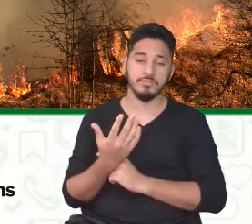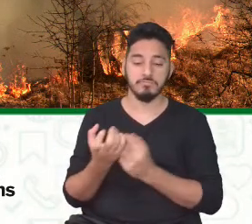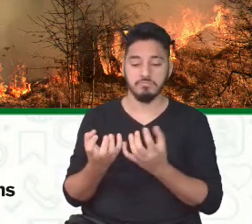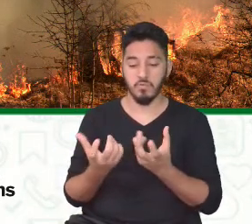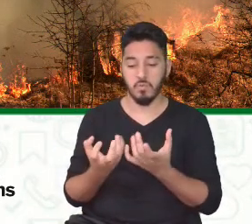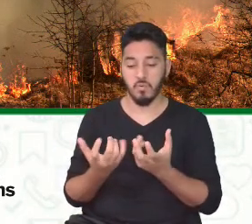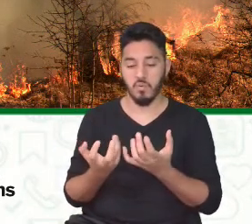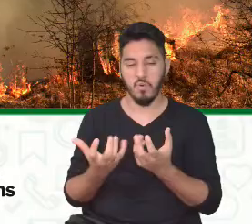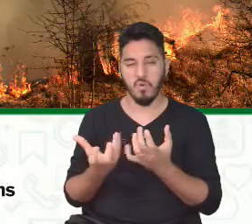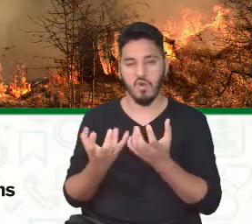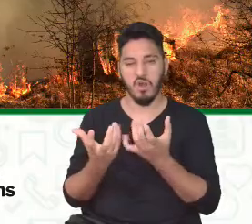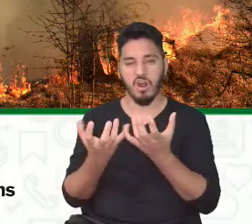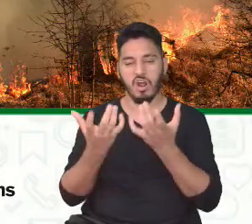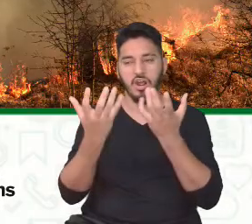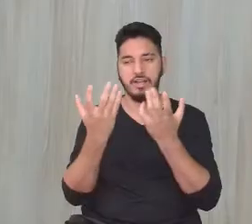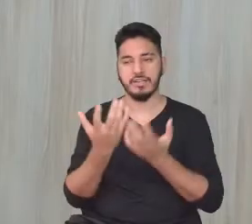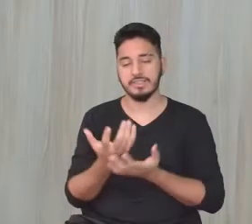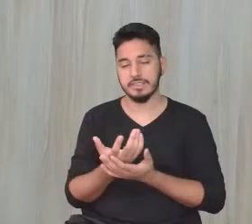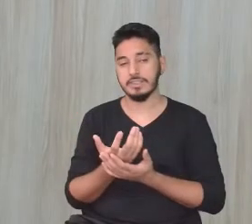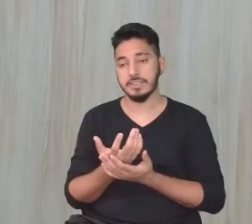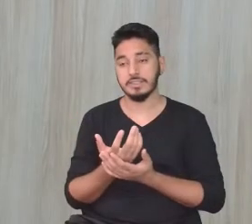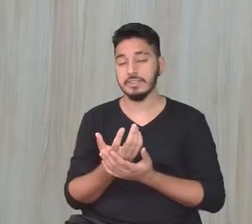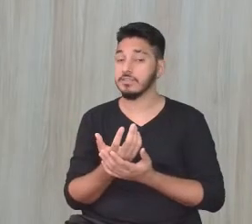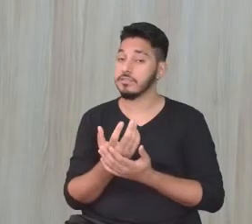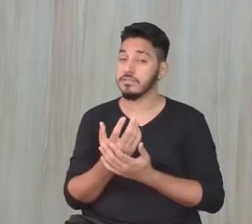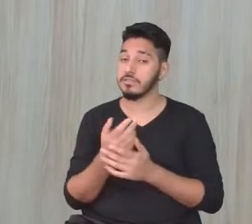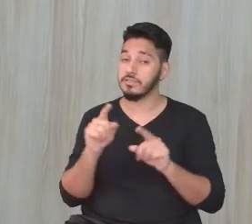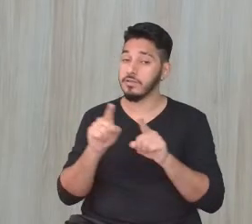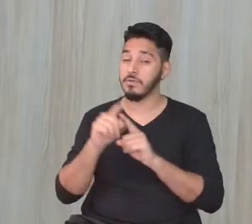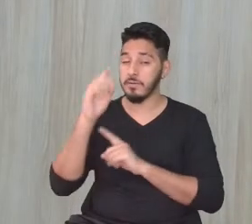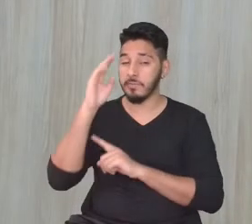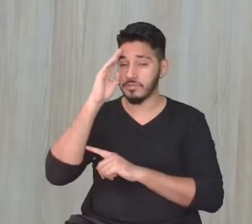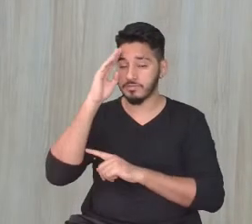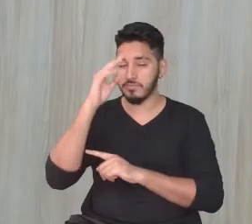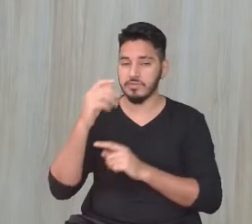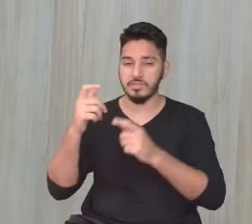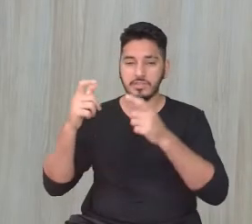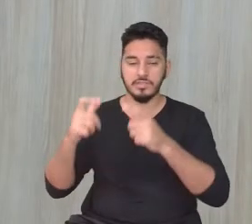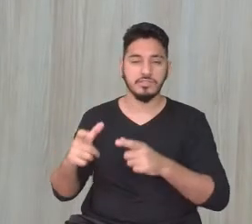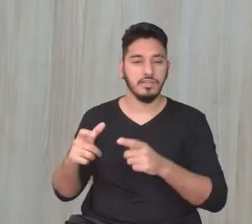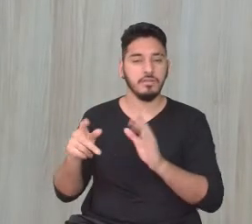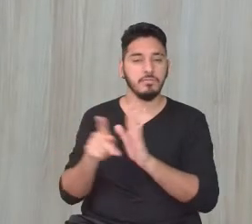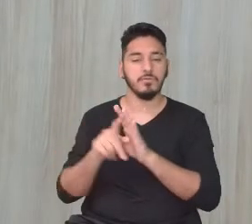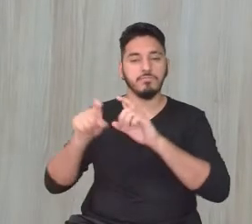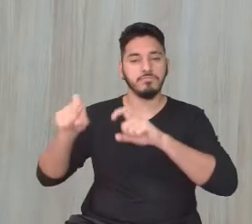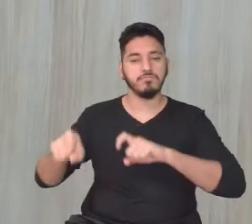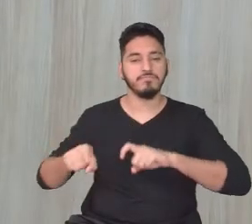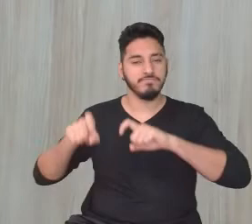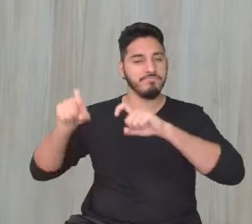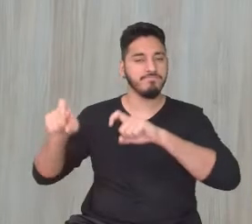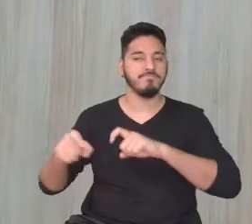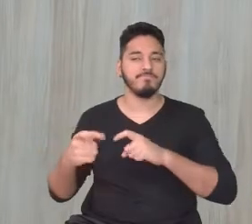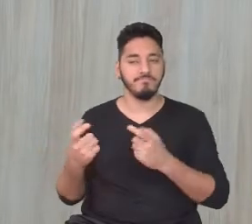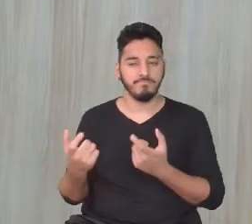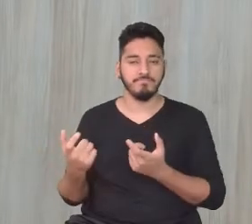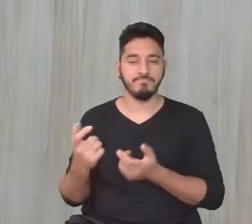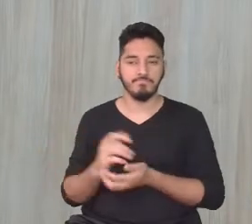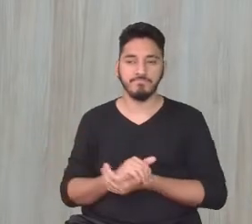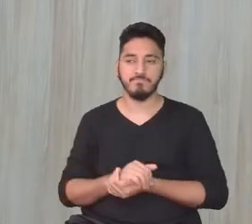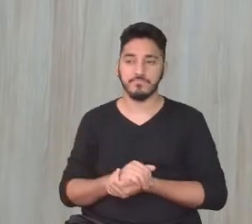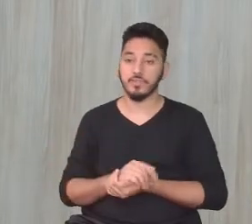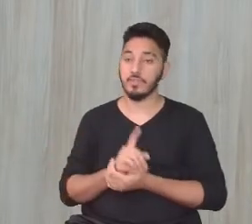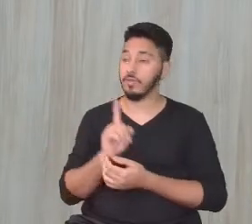queimadas tem essa ação também aqui principalmente nas áreas agrícolas da questão agricultura